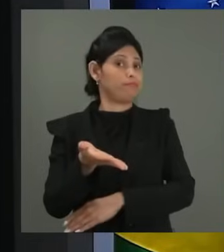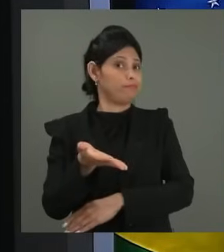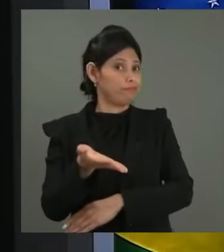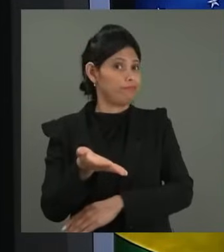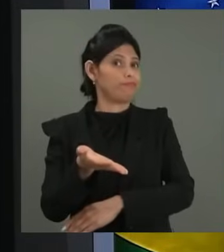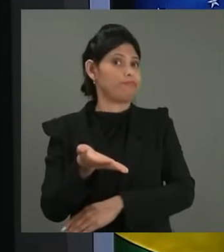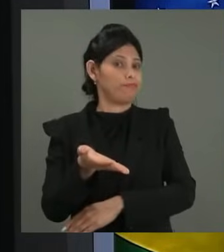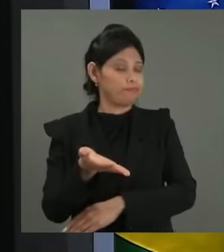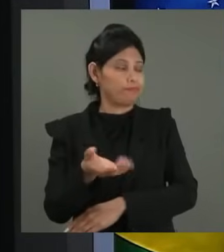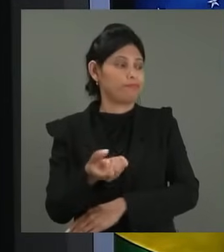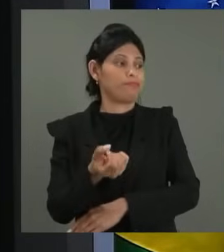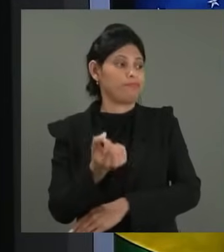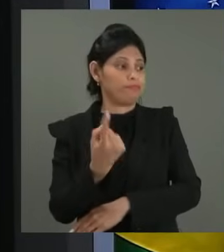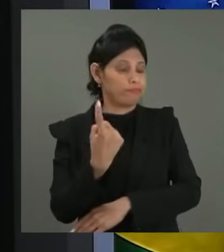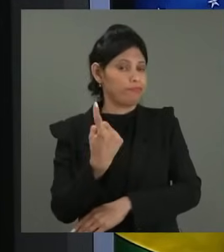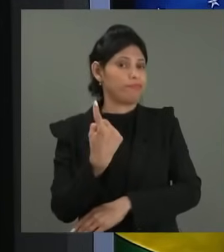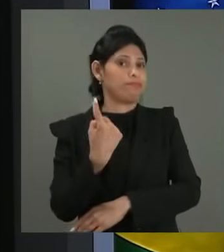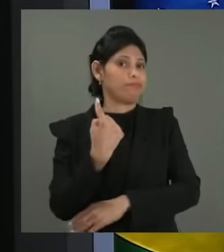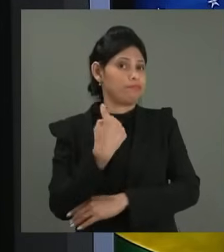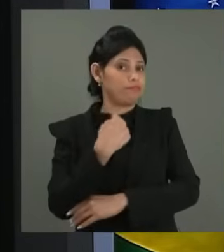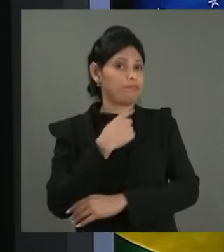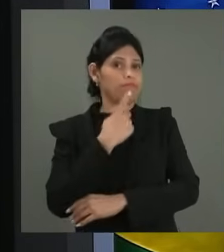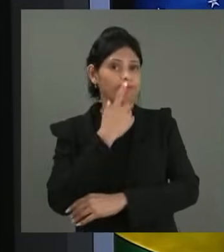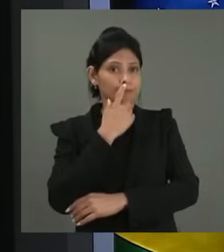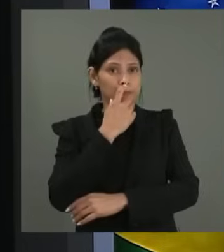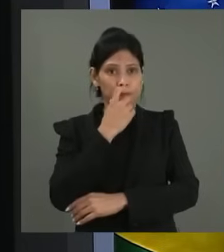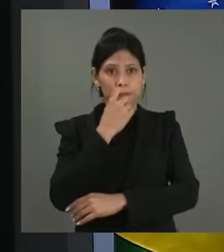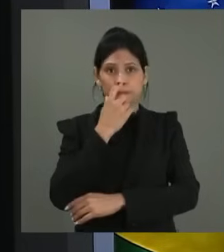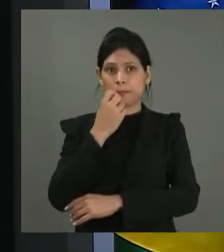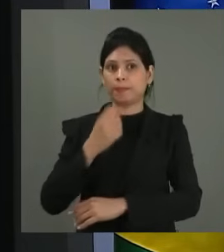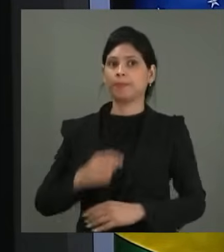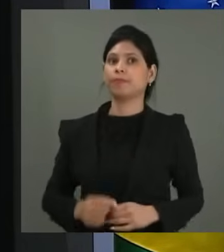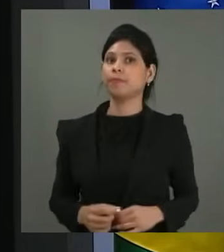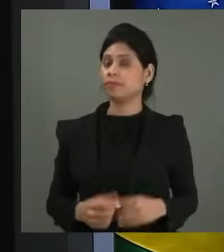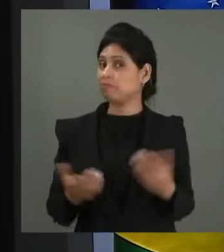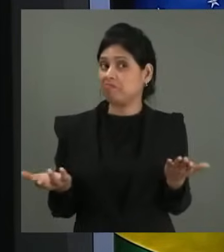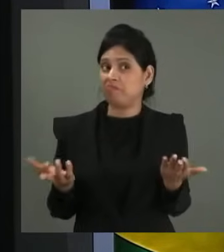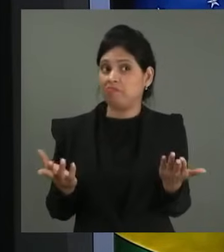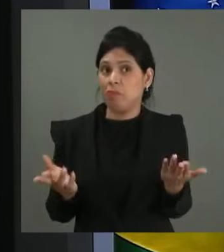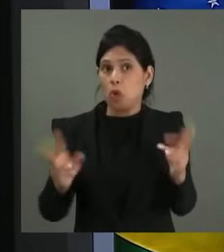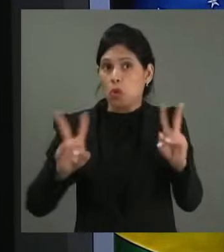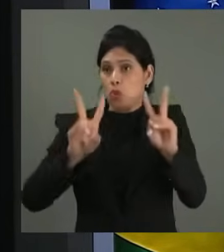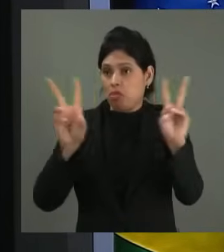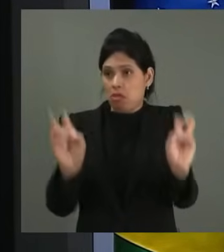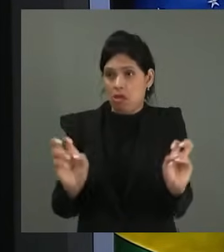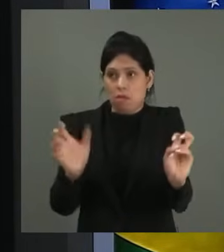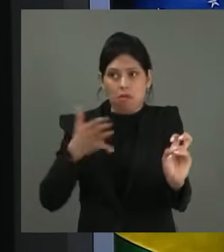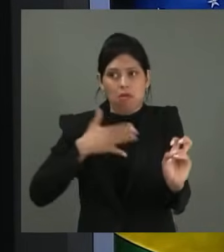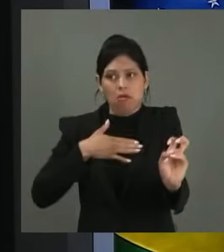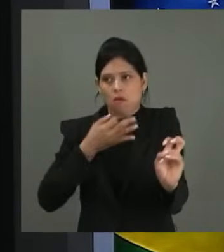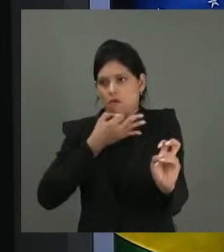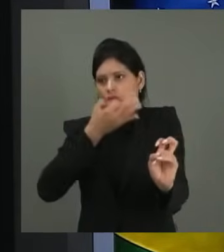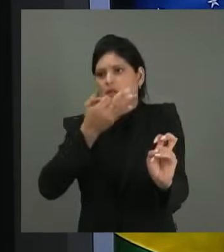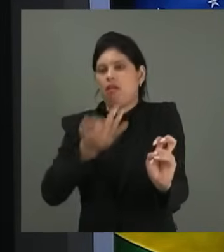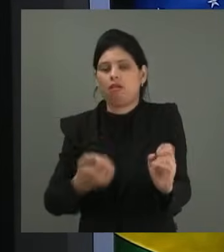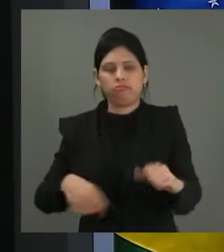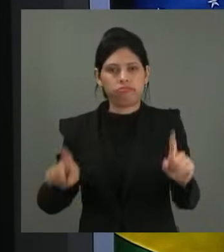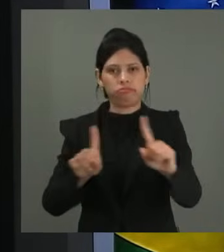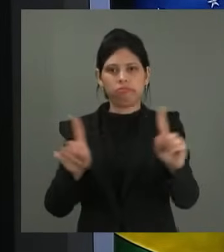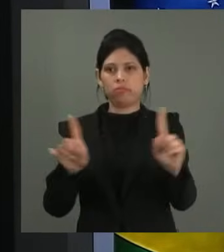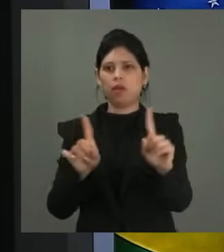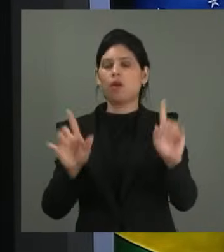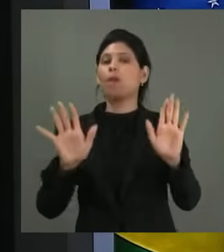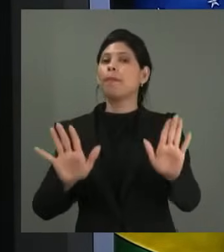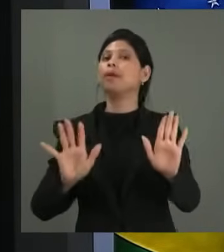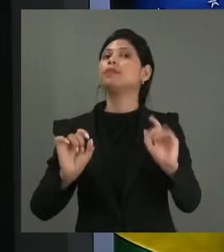É muito estranho, mas esse assunto ainda vai render muito. Não é o assunto que eu venho tratar hoje aqui, senhor presidente.